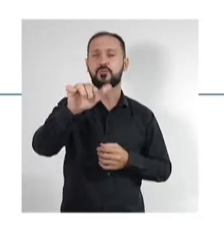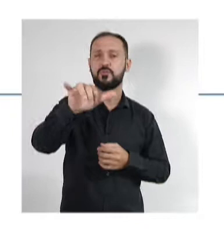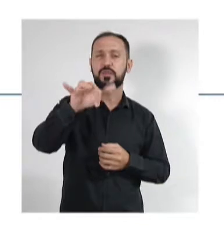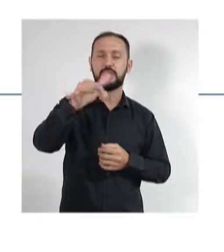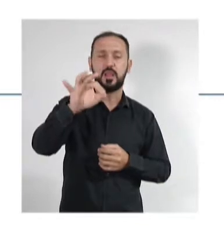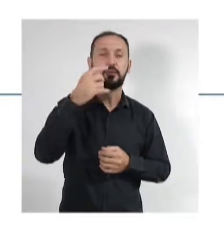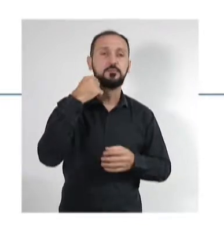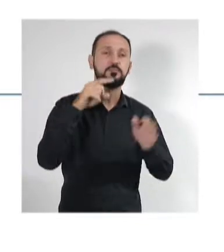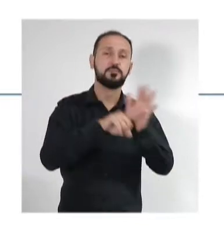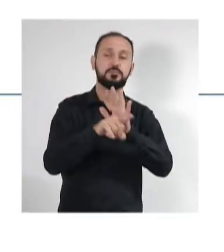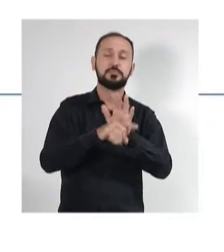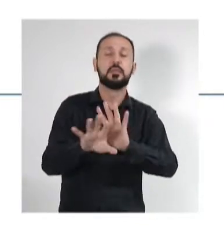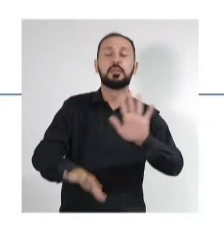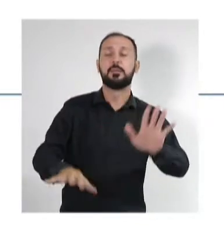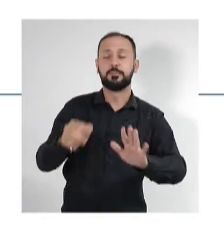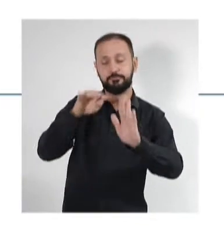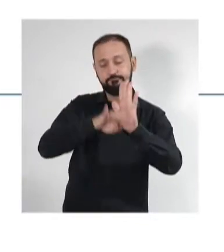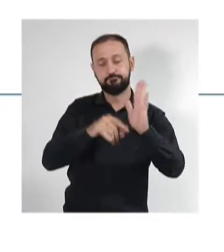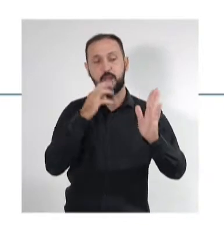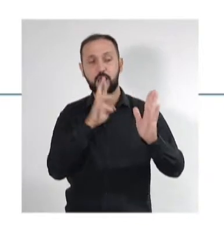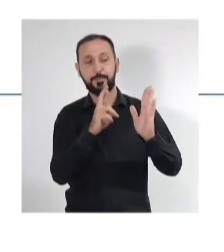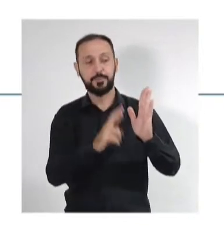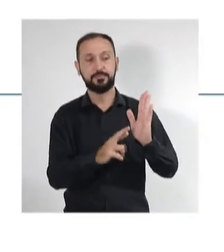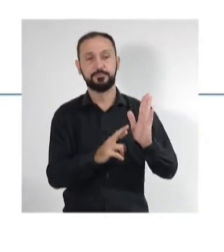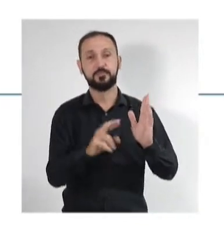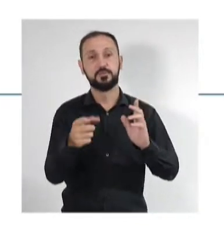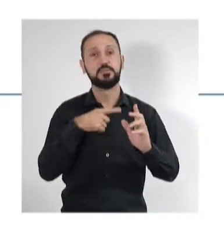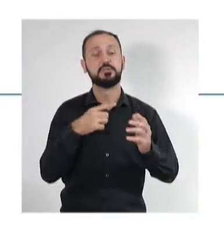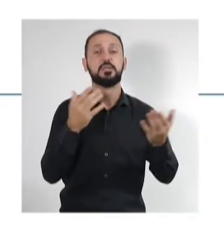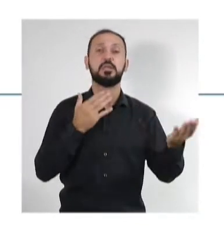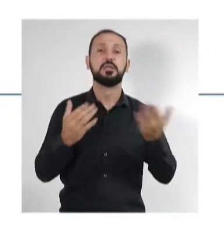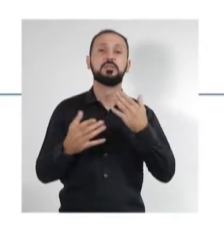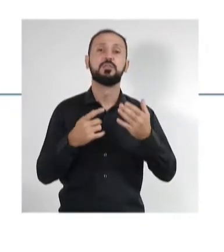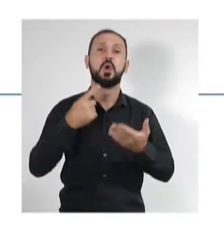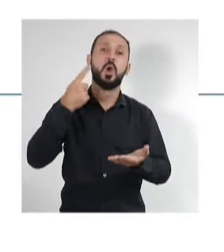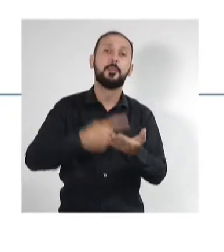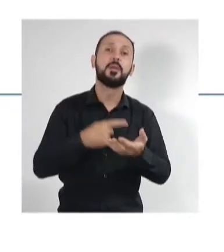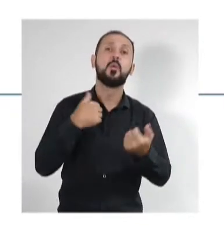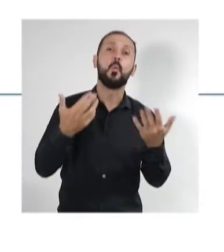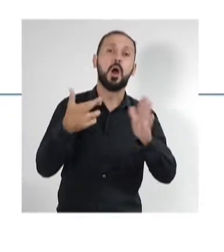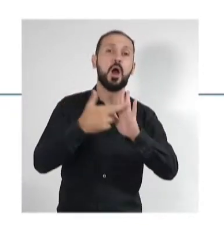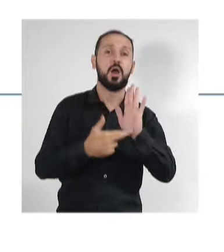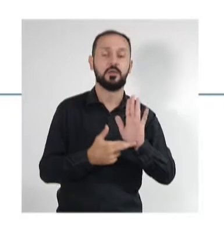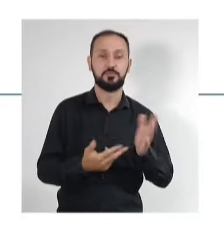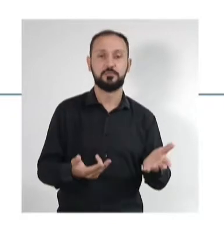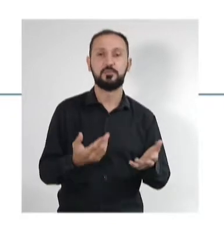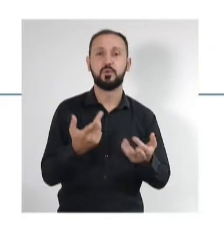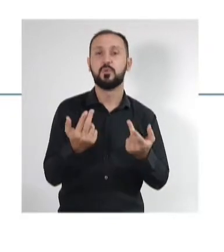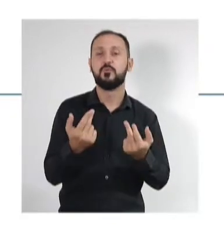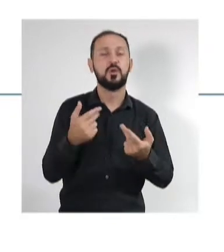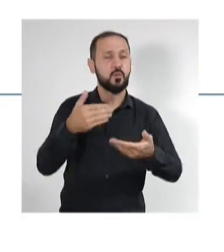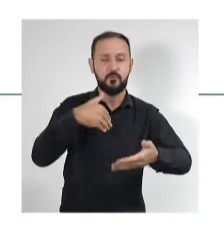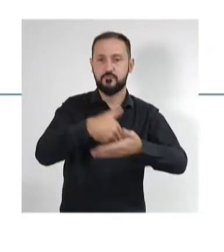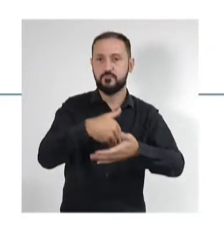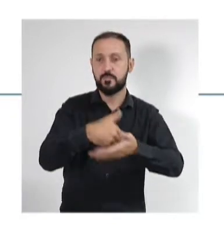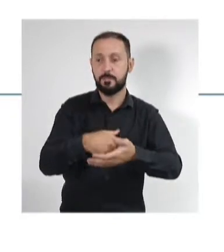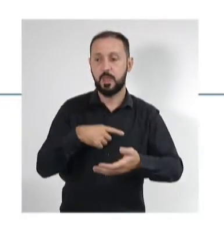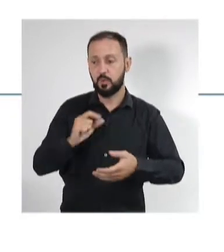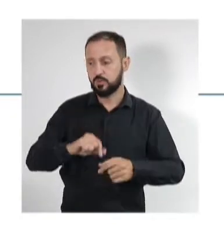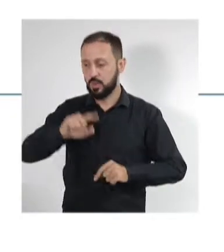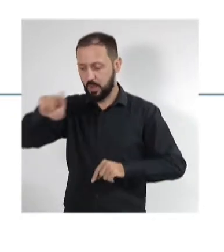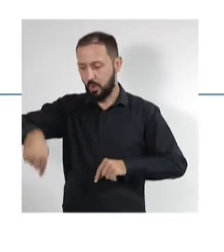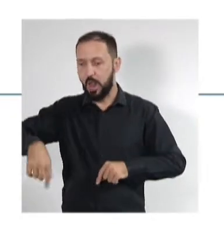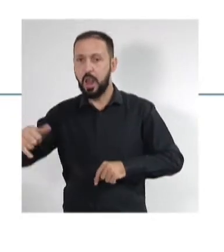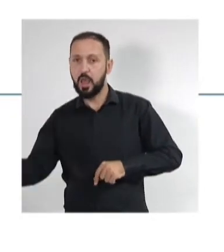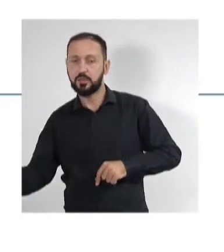legislação, a exemplo do interesse legítimo. Então, ela traz esse mecanismo de estabelecer as regras do jogo, como se fosse um futebol. Você agora tem a lateral,